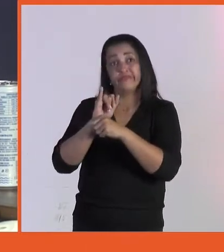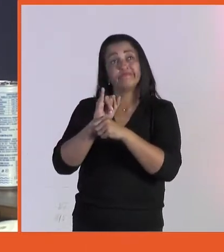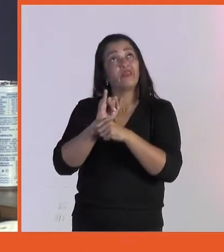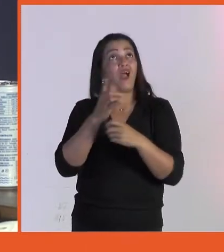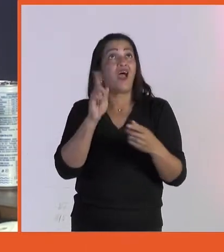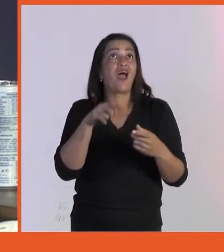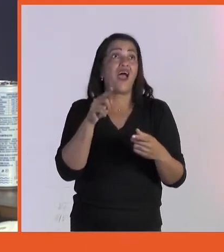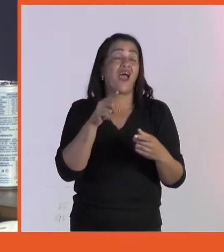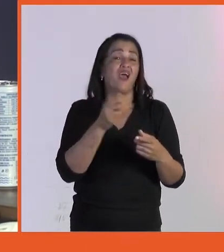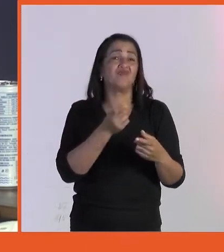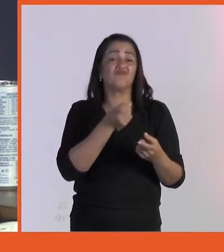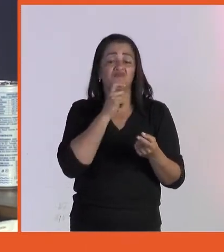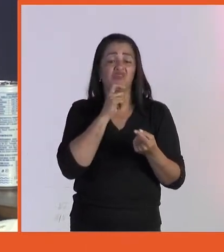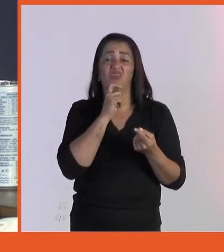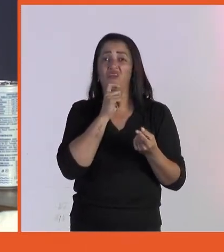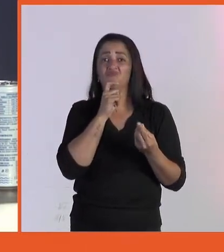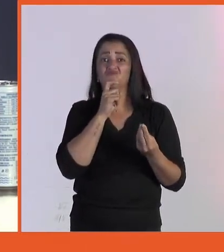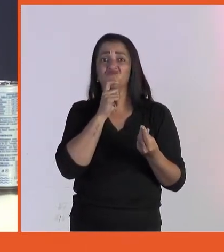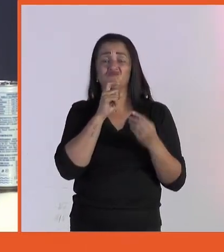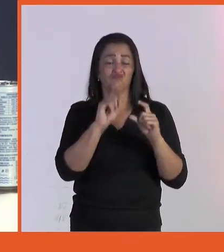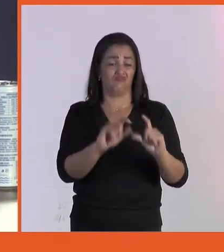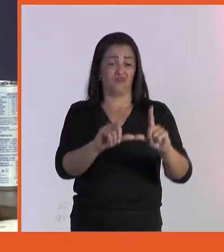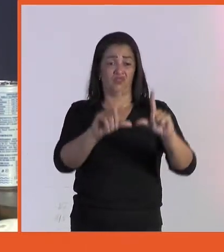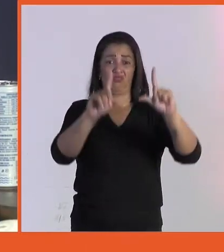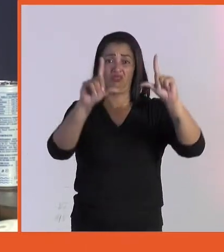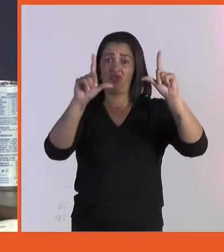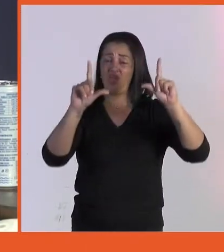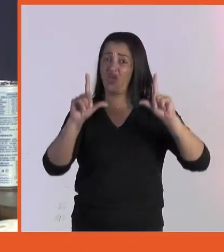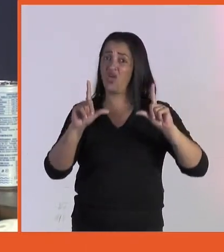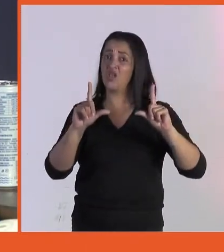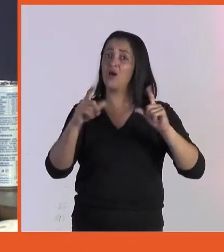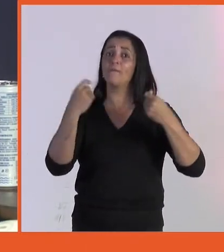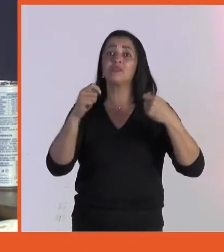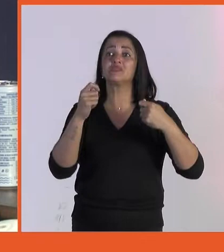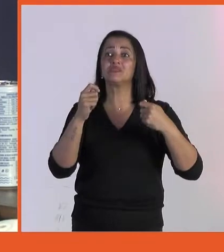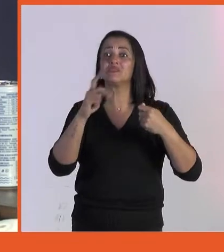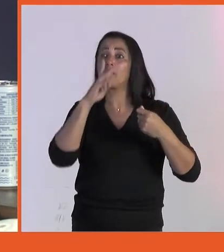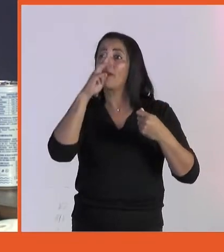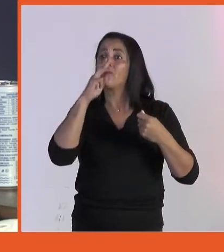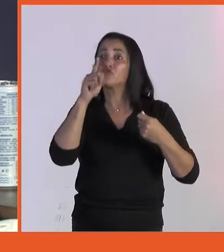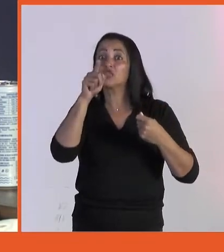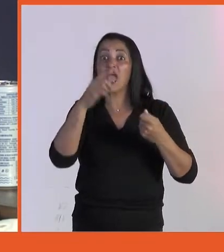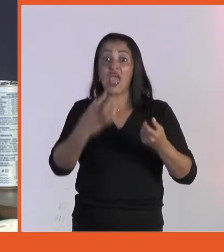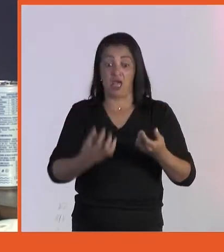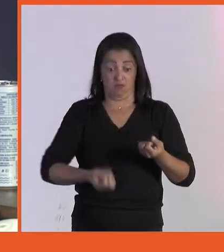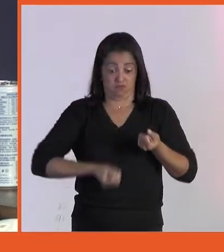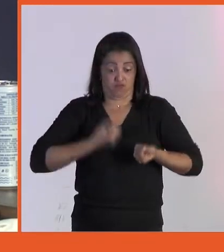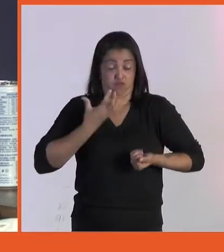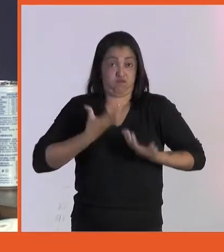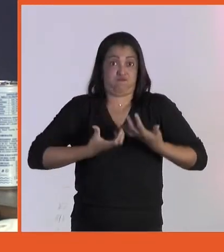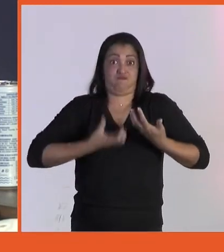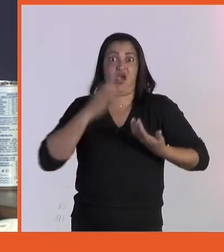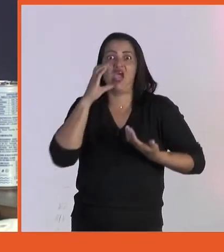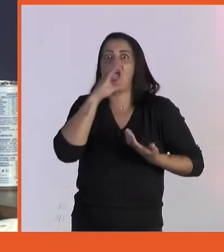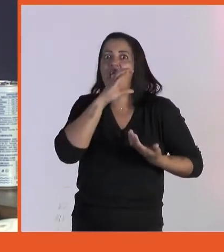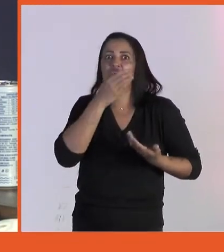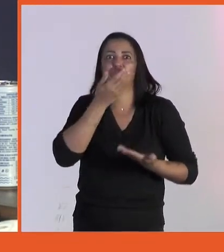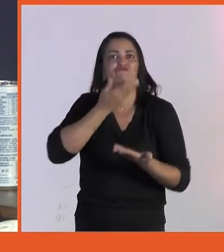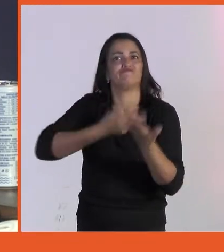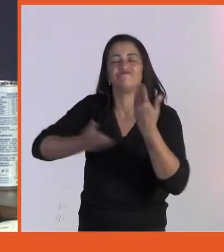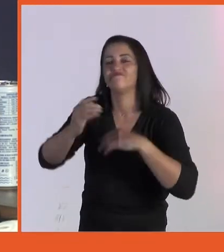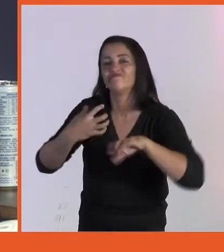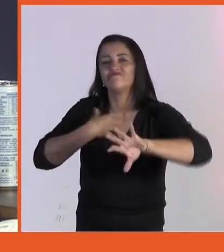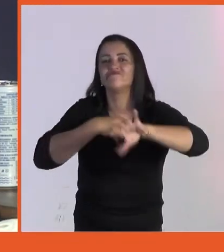fria, né? É uma tela, então é preciso que você gere esse calor. E eu acho que essa coisa de você